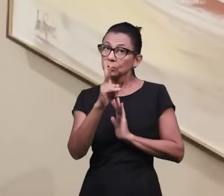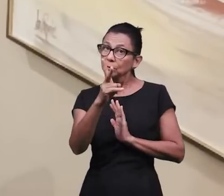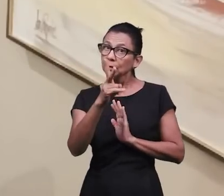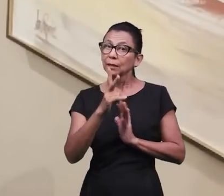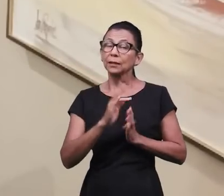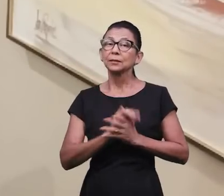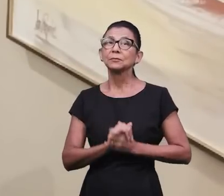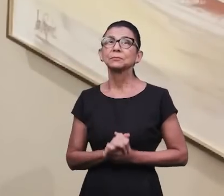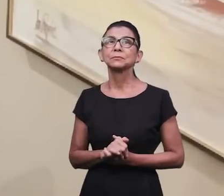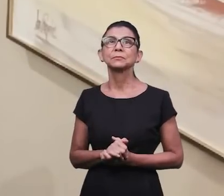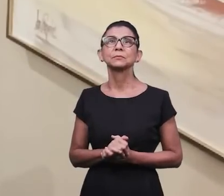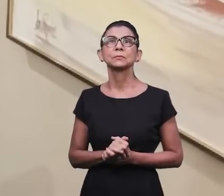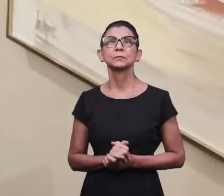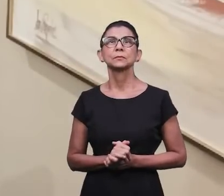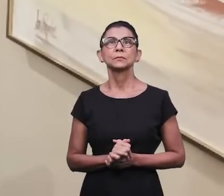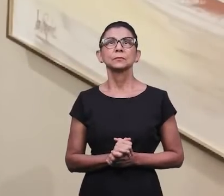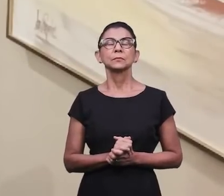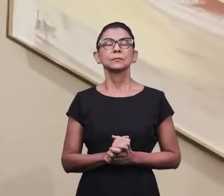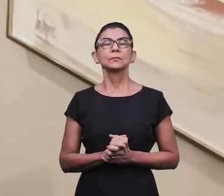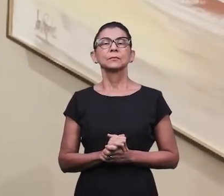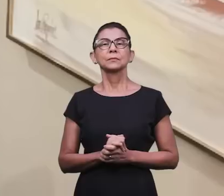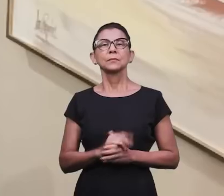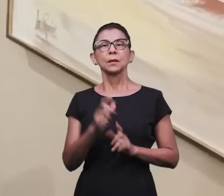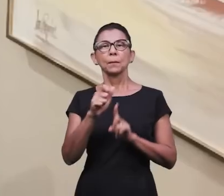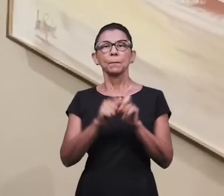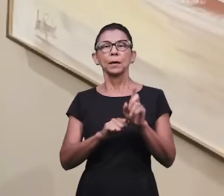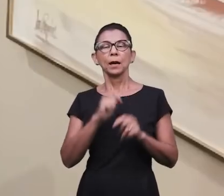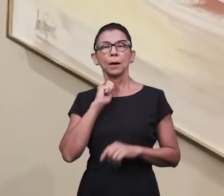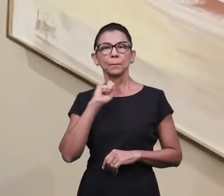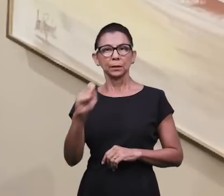caminho. O culto de encerramento do mês de